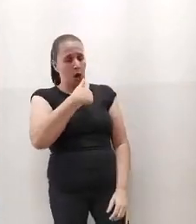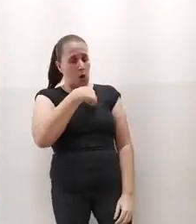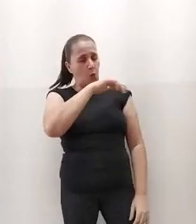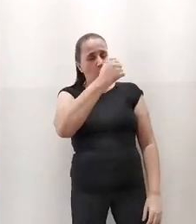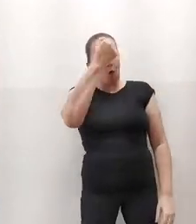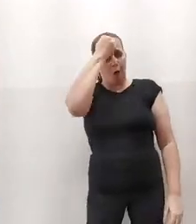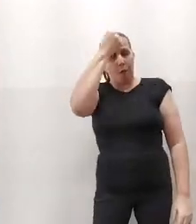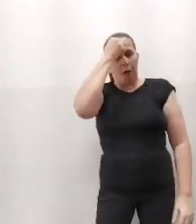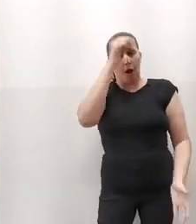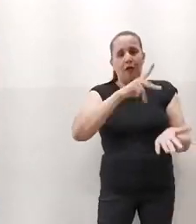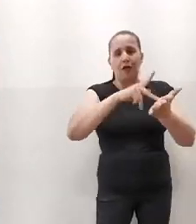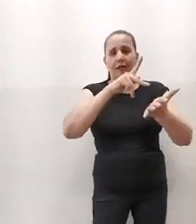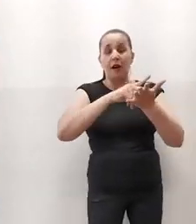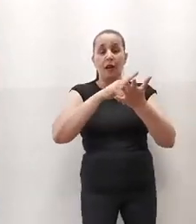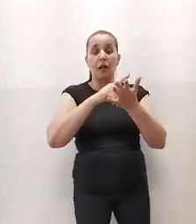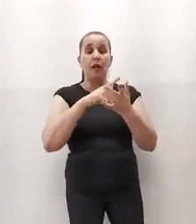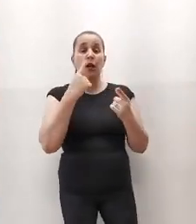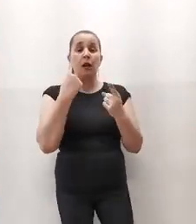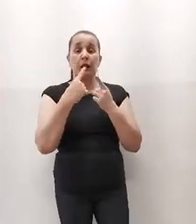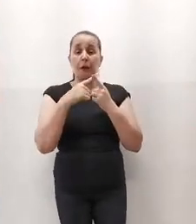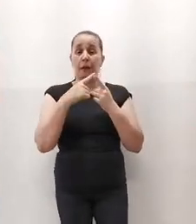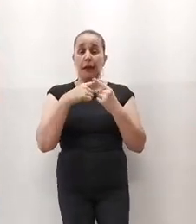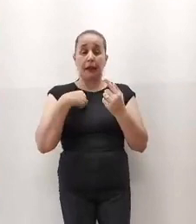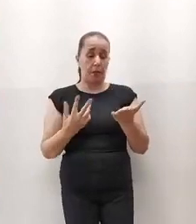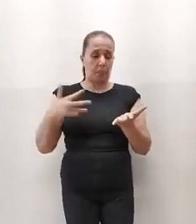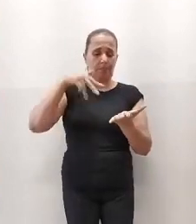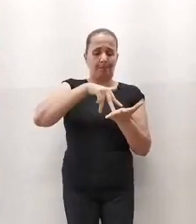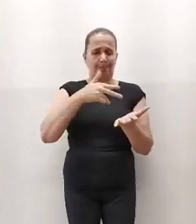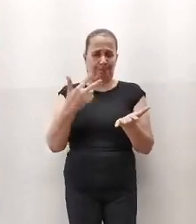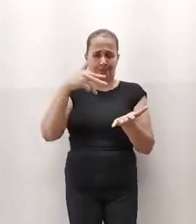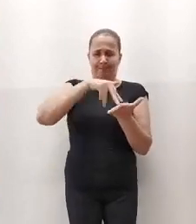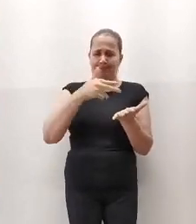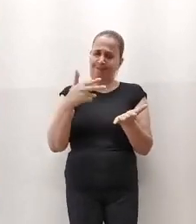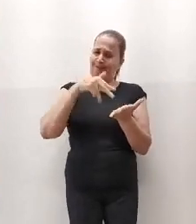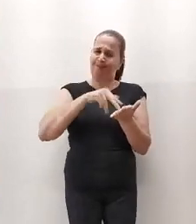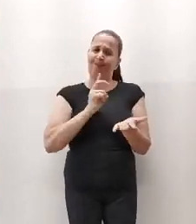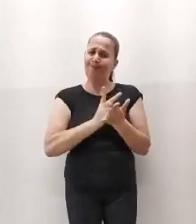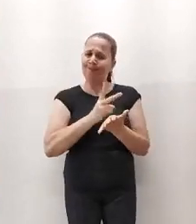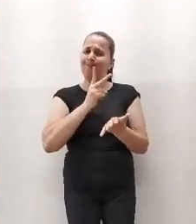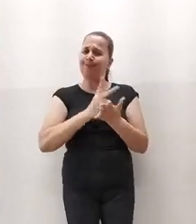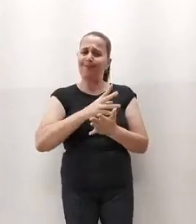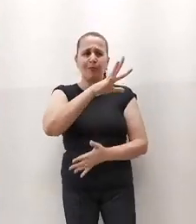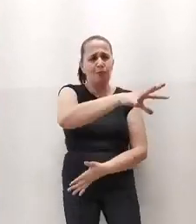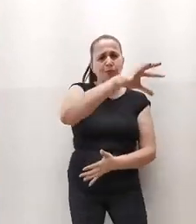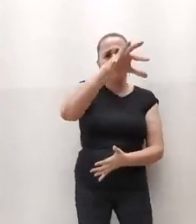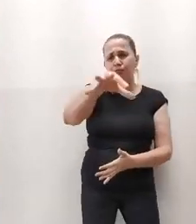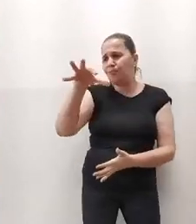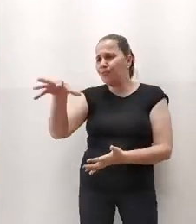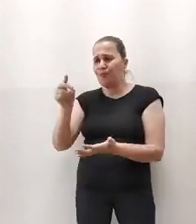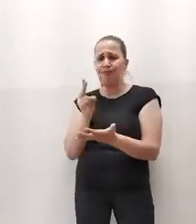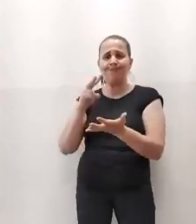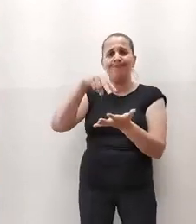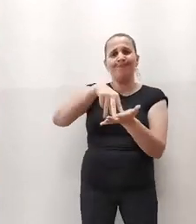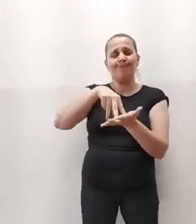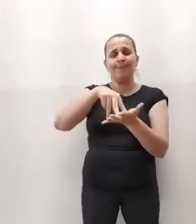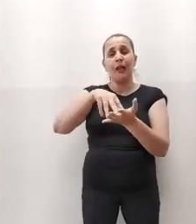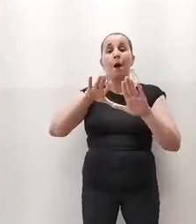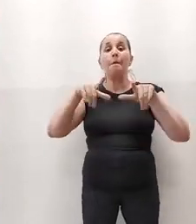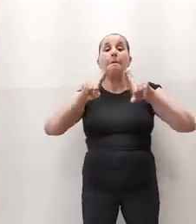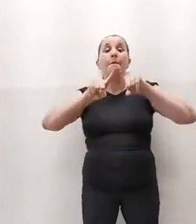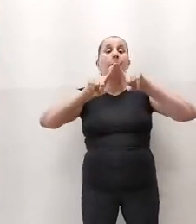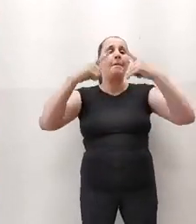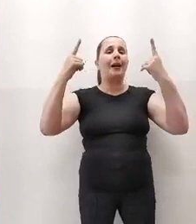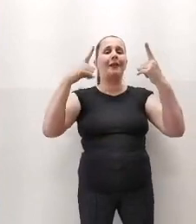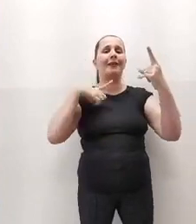arrependimento genuíno. Sempre nós nos colocaremos de pé. E isso pode ser em todas as áreas. Mas a